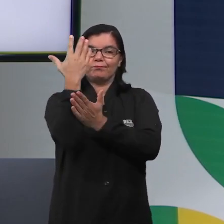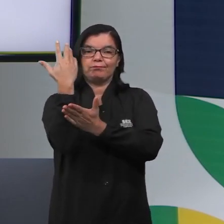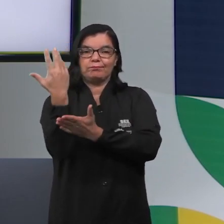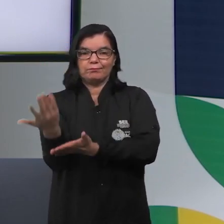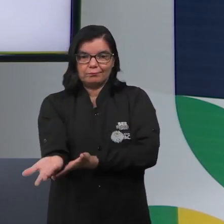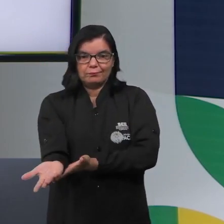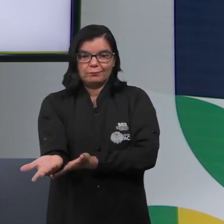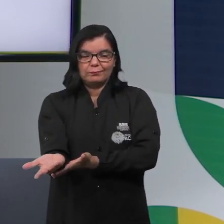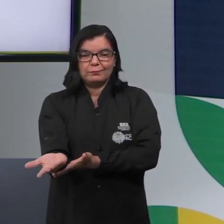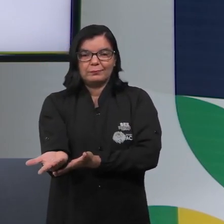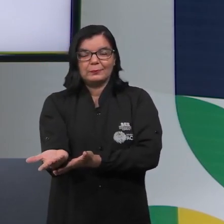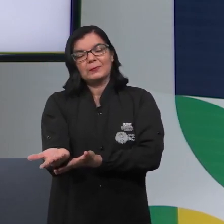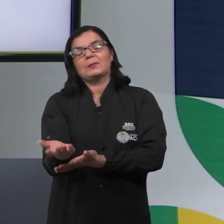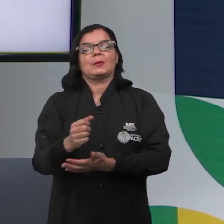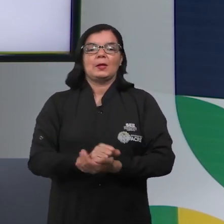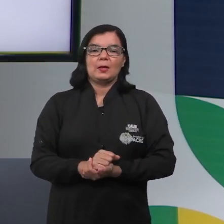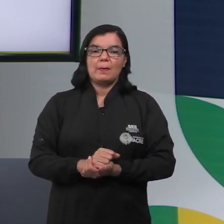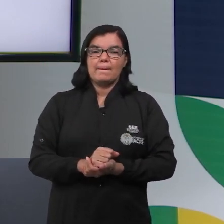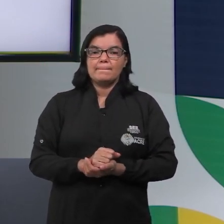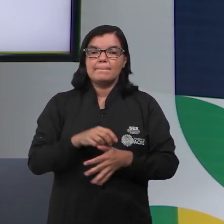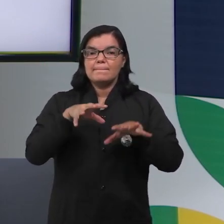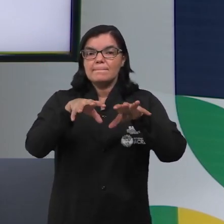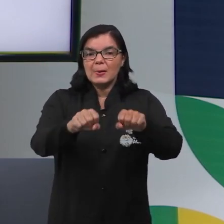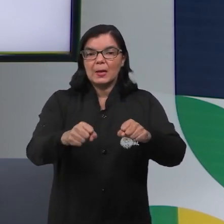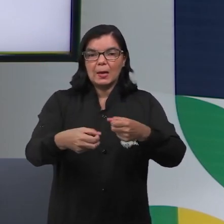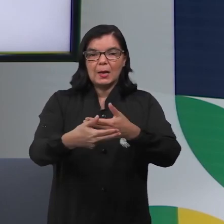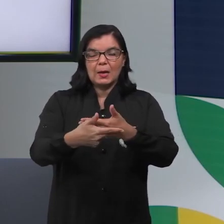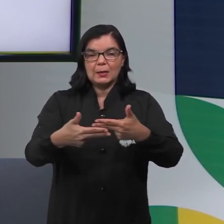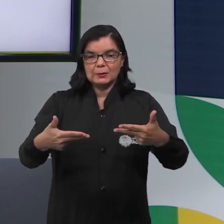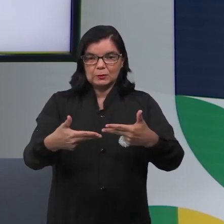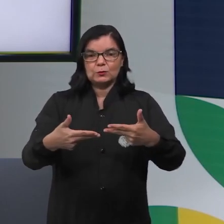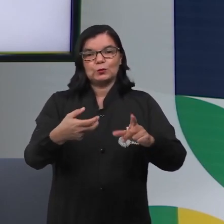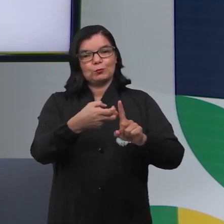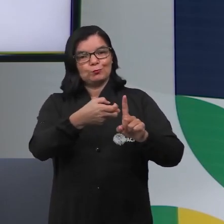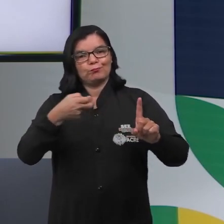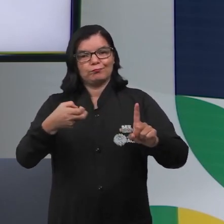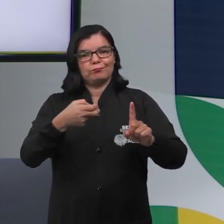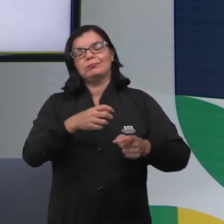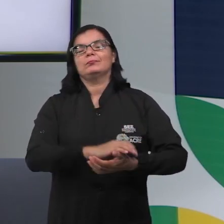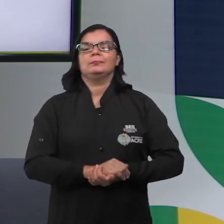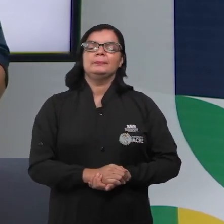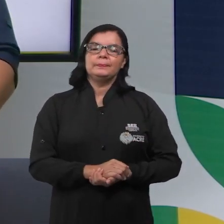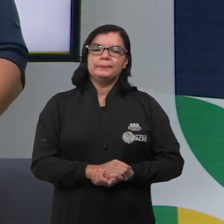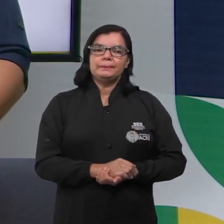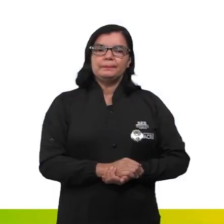desmatamento e expropriação da terra dos povos indígenas.